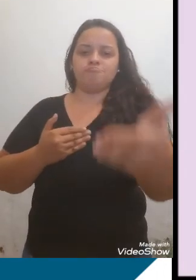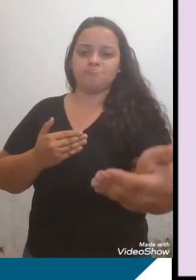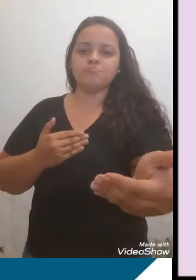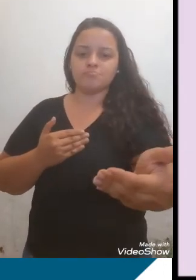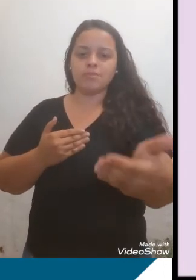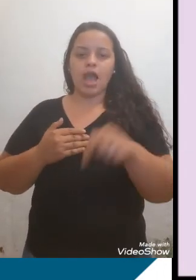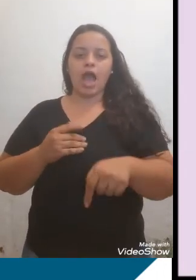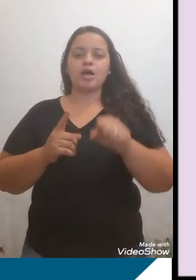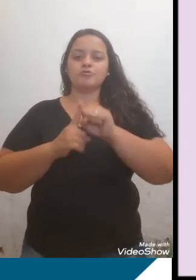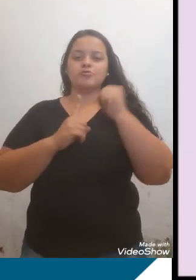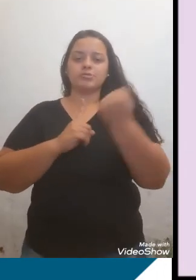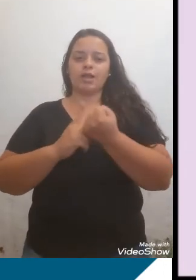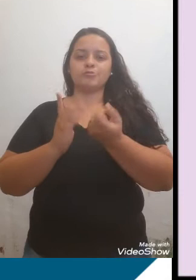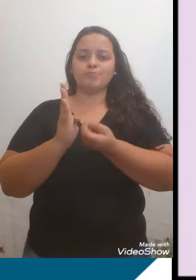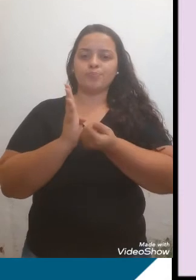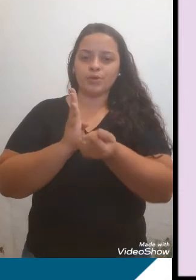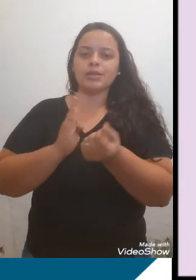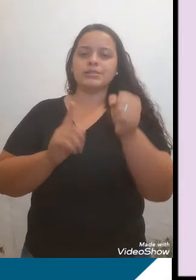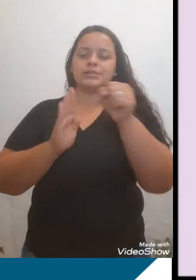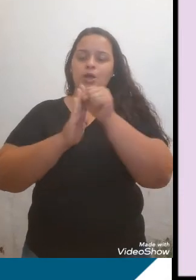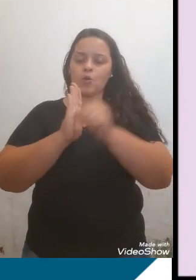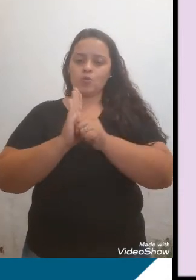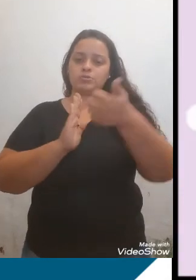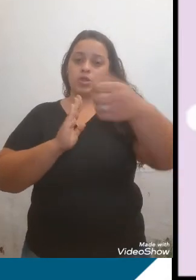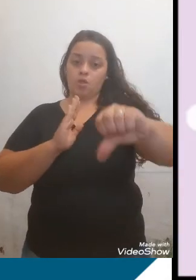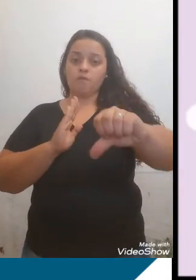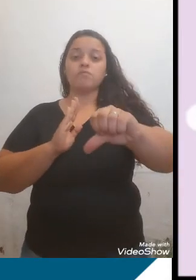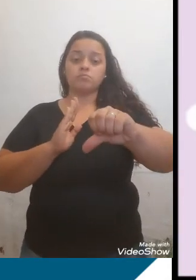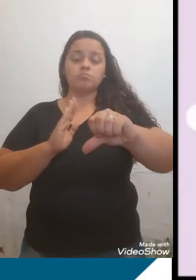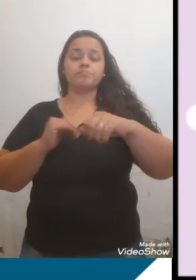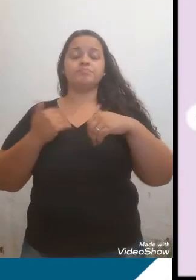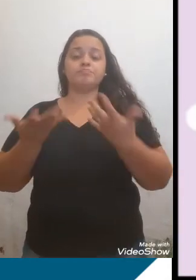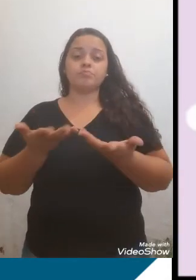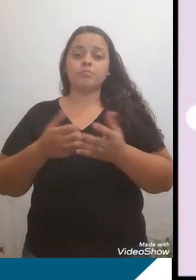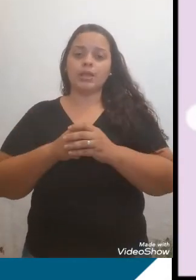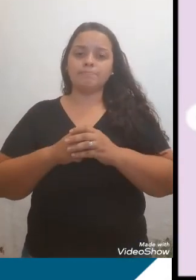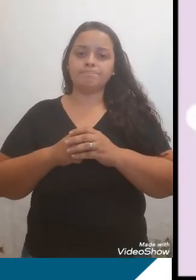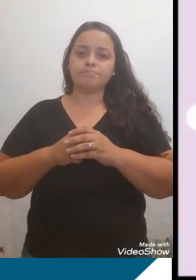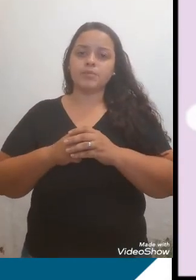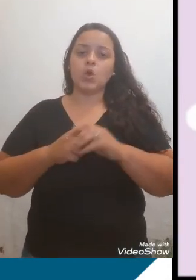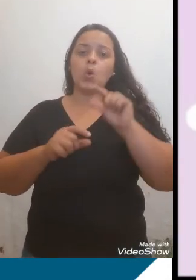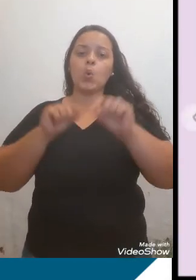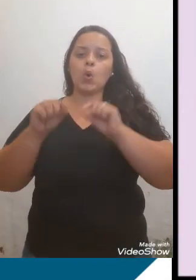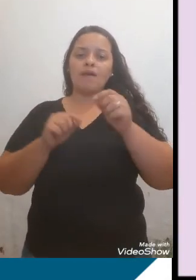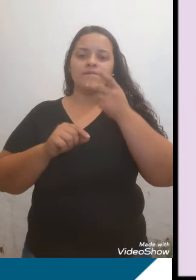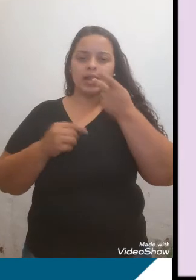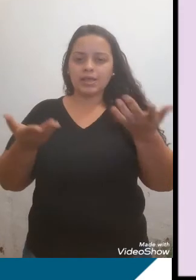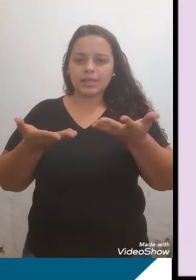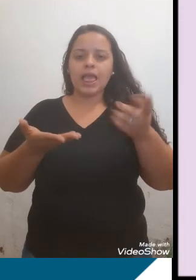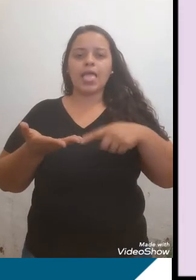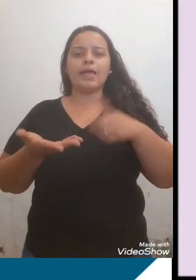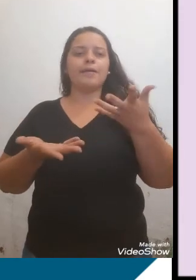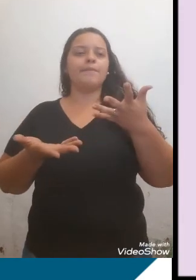viria a ser essa sociedade burguesa no século XIX. Além disso, o que a gente vai falar aqui